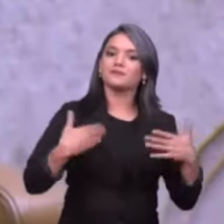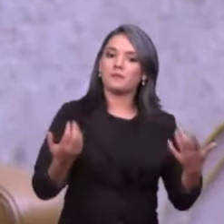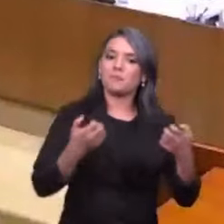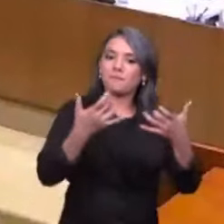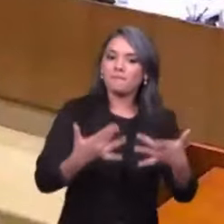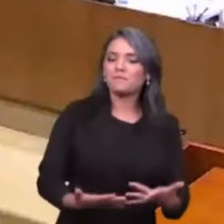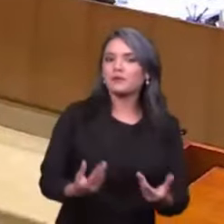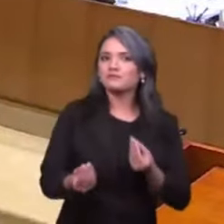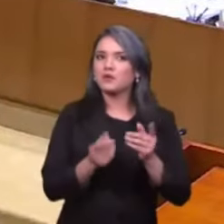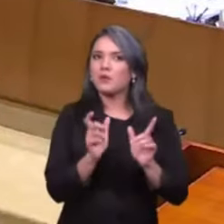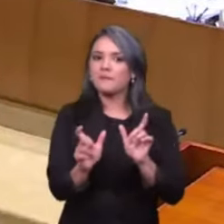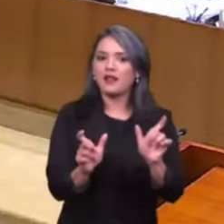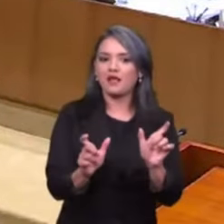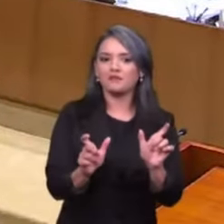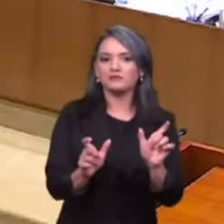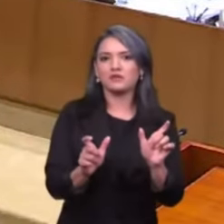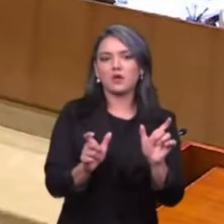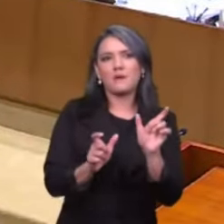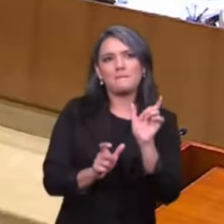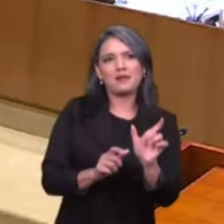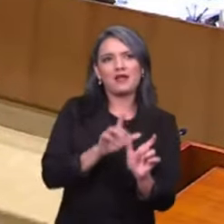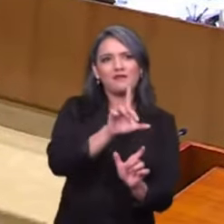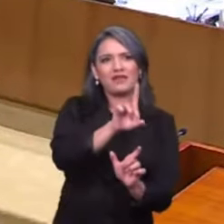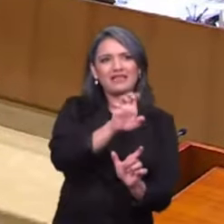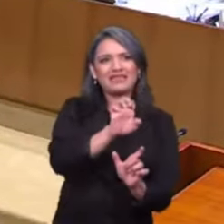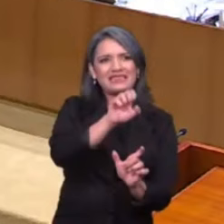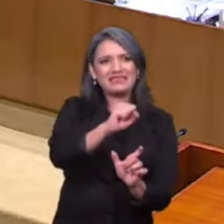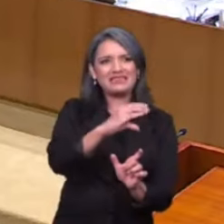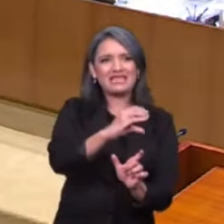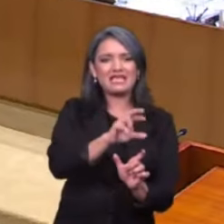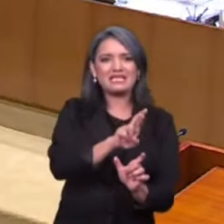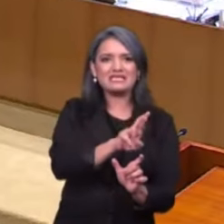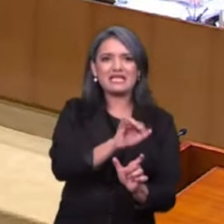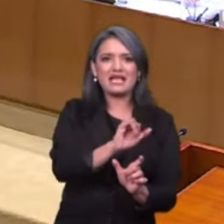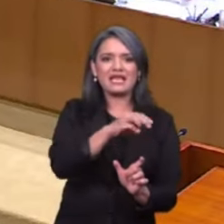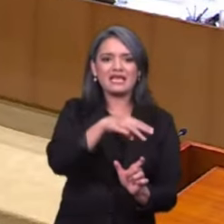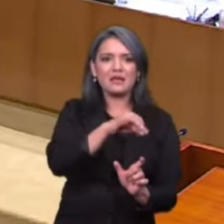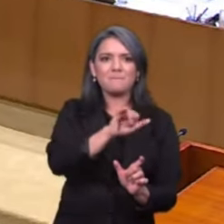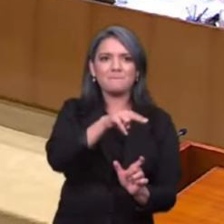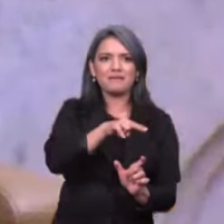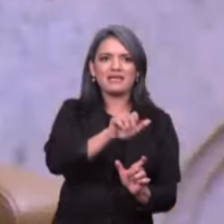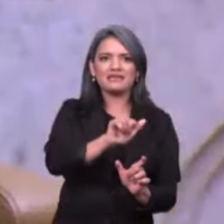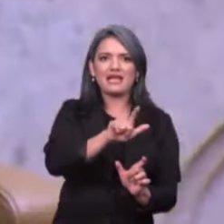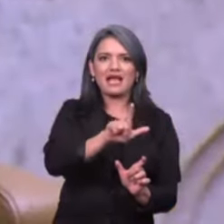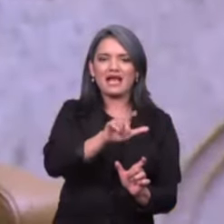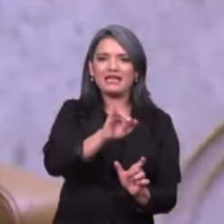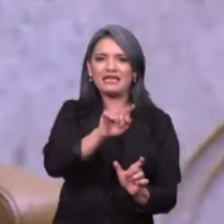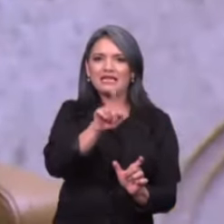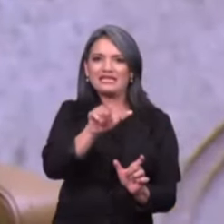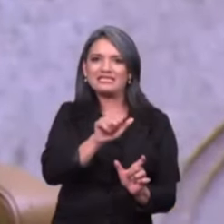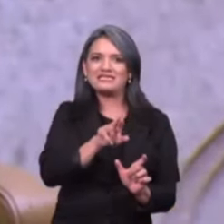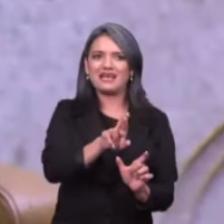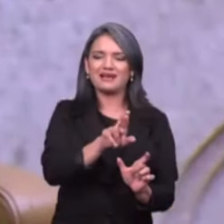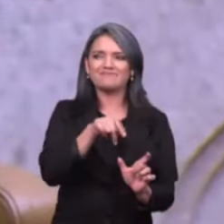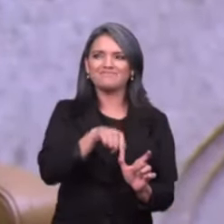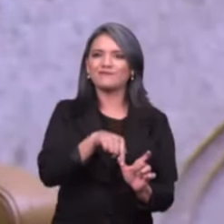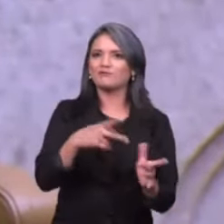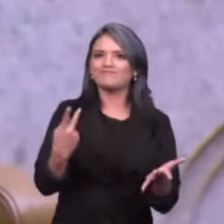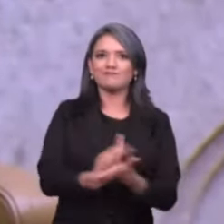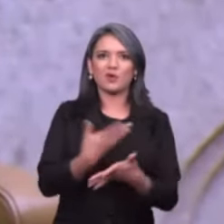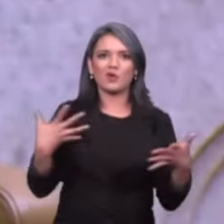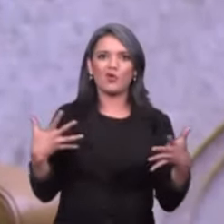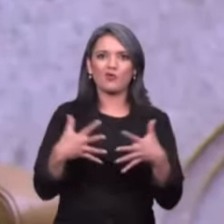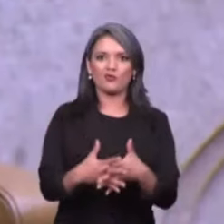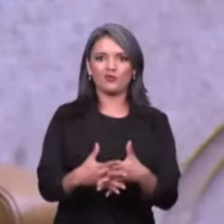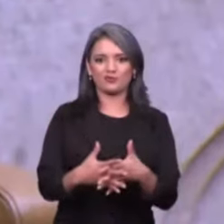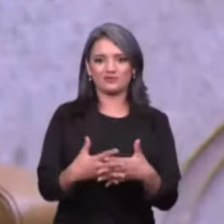sonoridade das palavras. Ao falar descriminalizar, gera-se a confusão que eu tentei desfazer ao início.